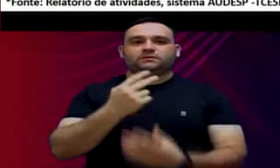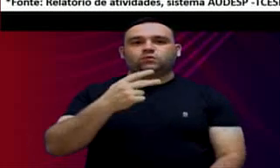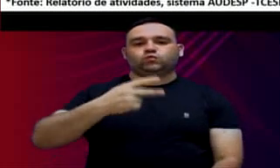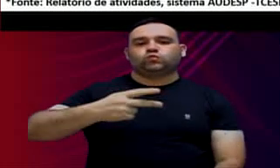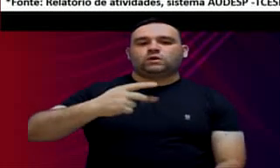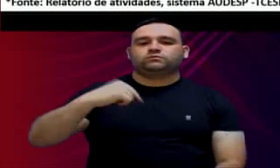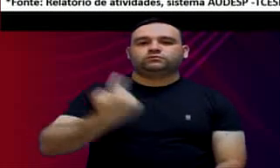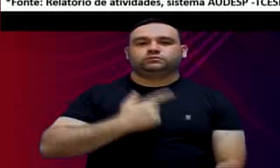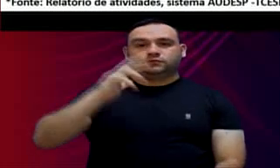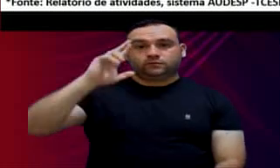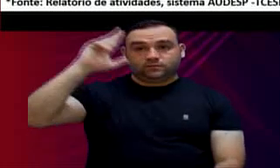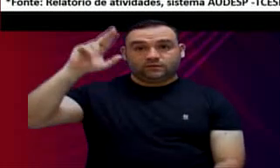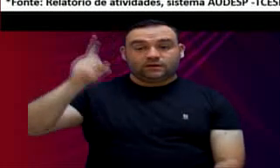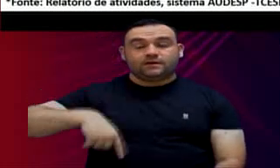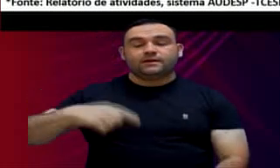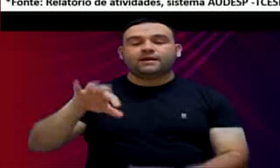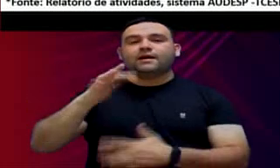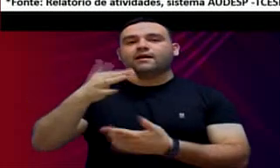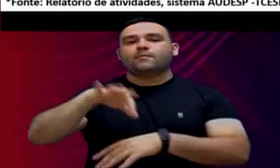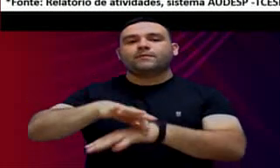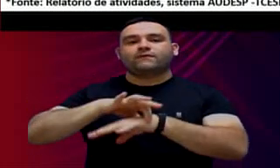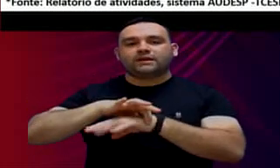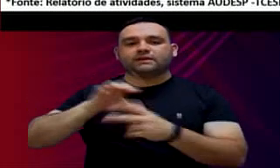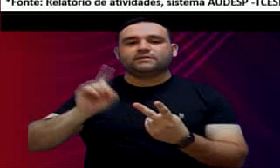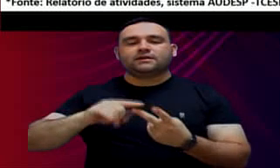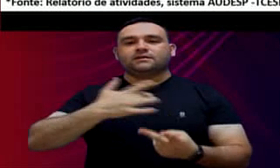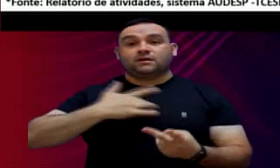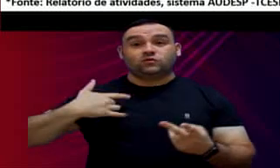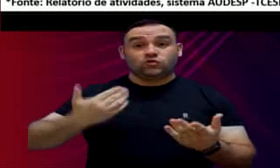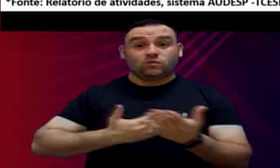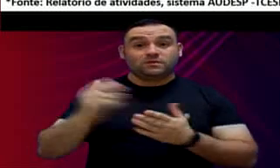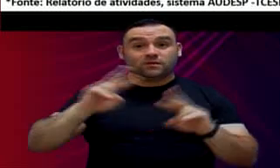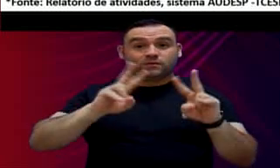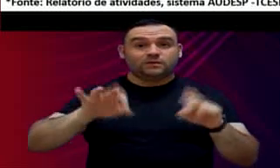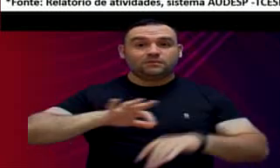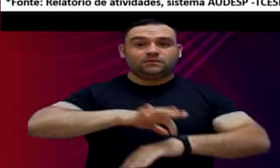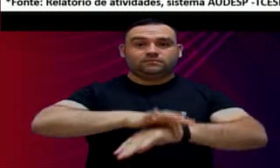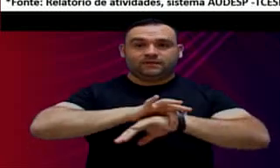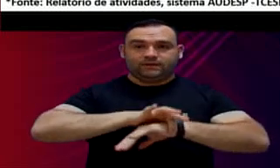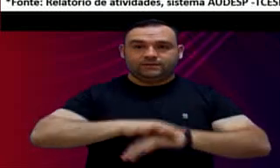que nos cabe que é Previdência e saúde vou começar pela Previdência